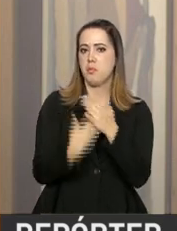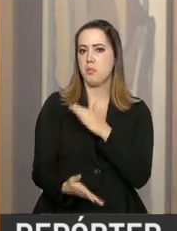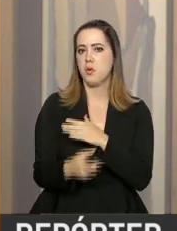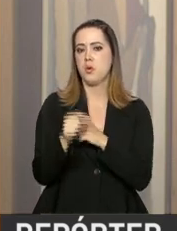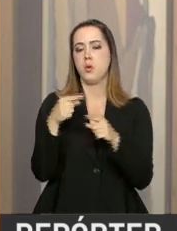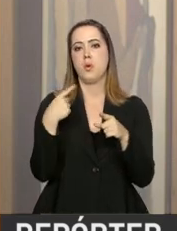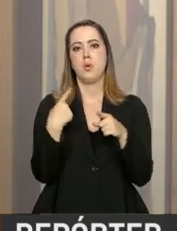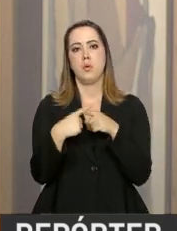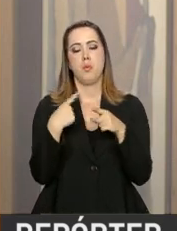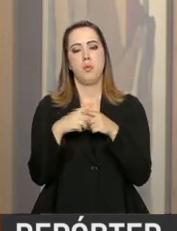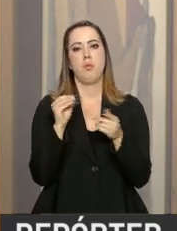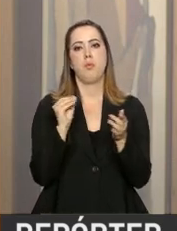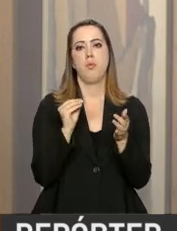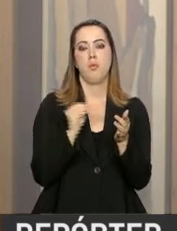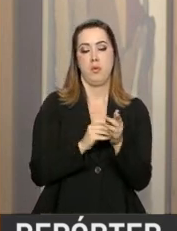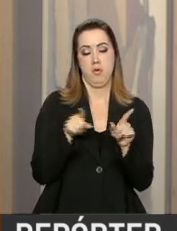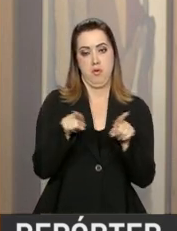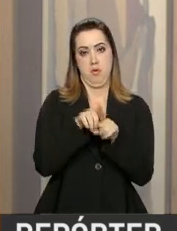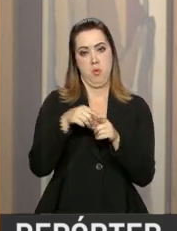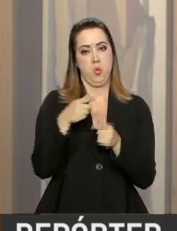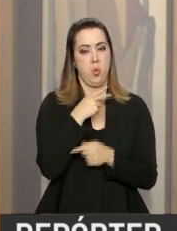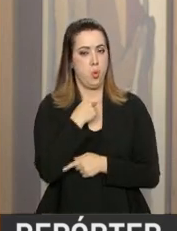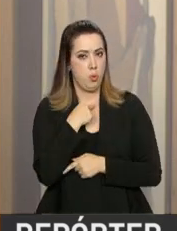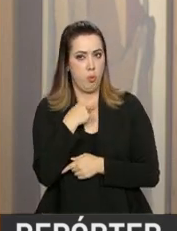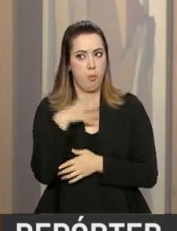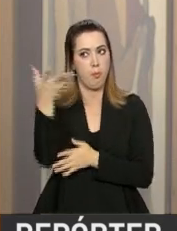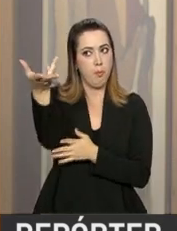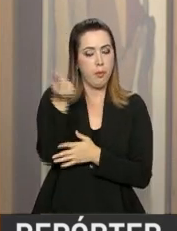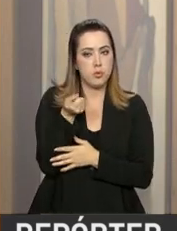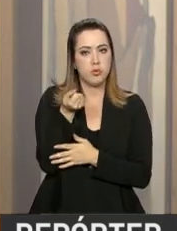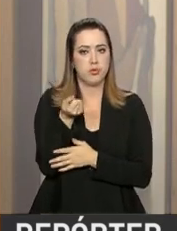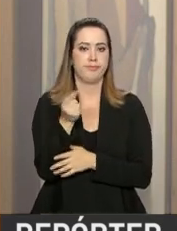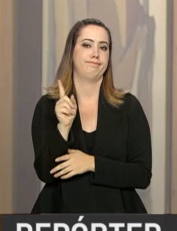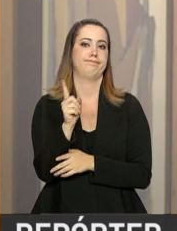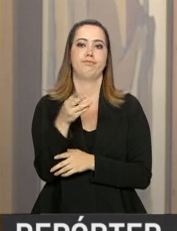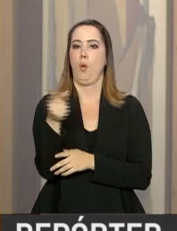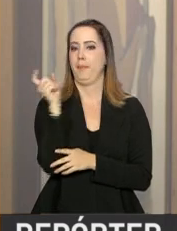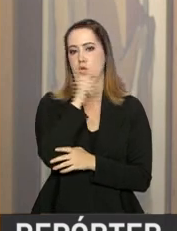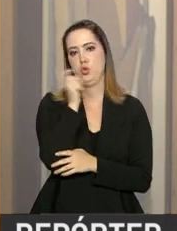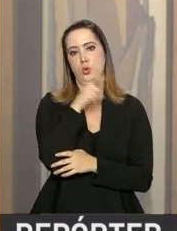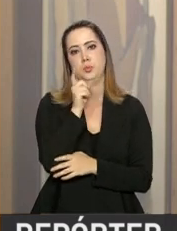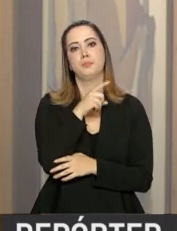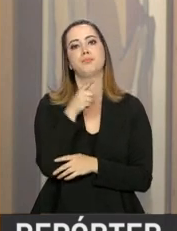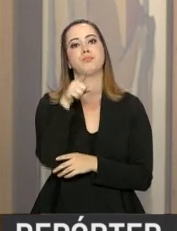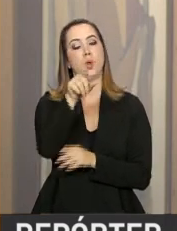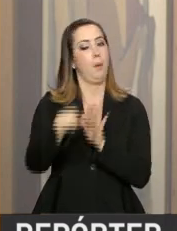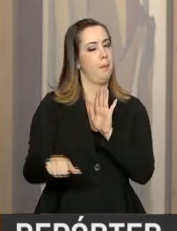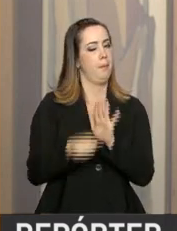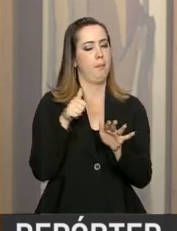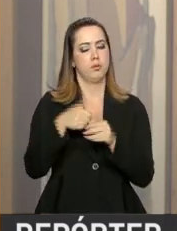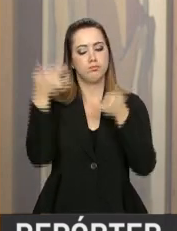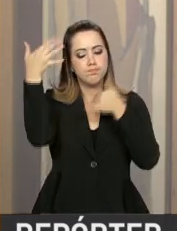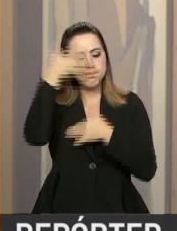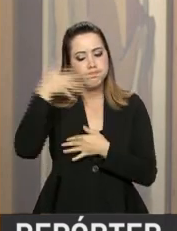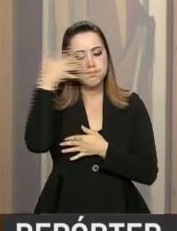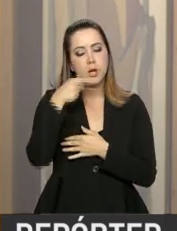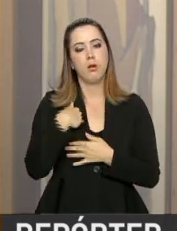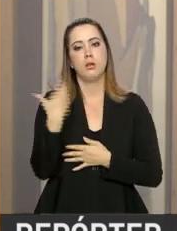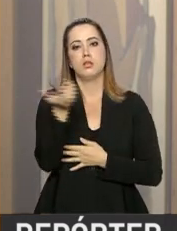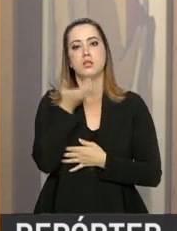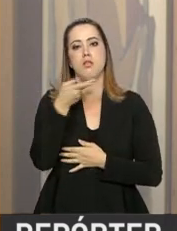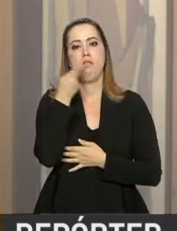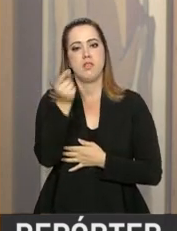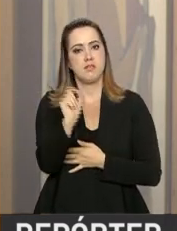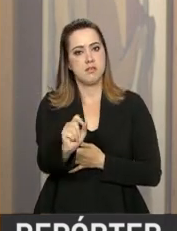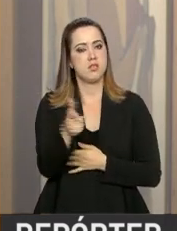despedida injusta, não poderia sacar os valores do FGTS. Não é verdade. Este é o primeiro esclarecimento que quero fazer. Não há nenhum